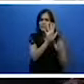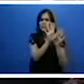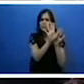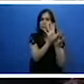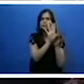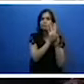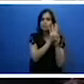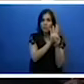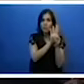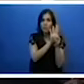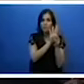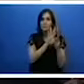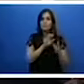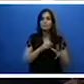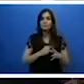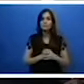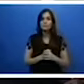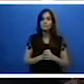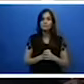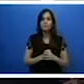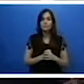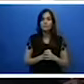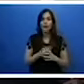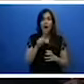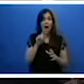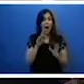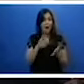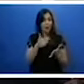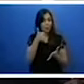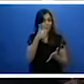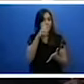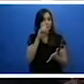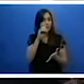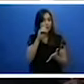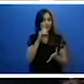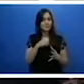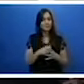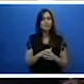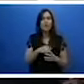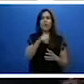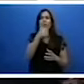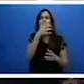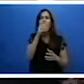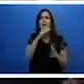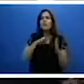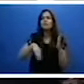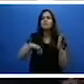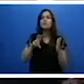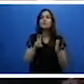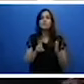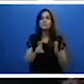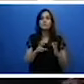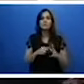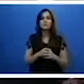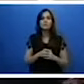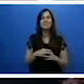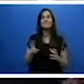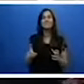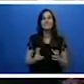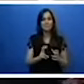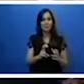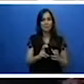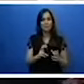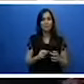valendo quatro, passo para cá. Agora eu tenho 10 para tirar 5, é suficiente, ainda sobram